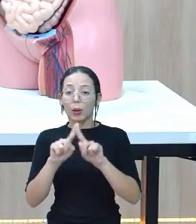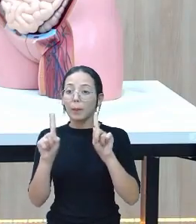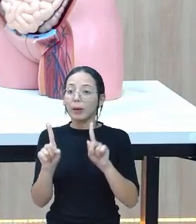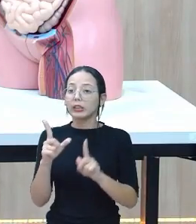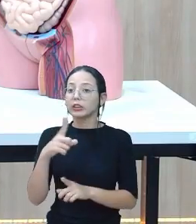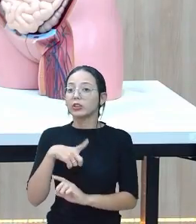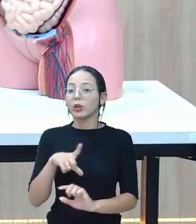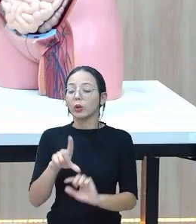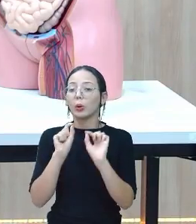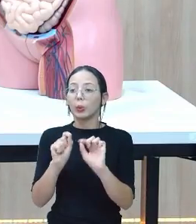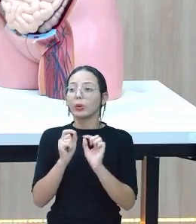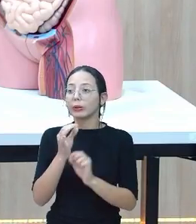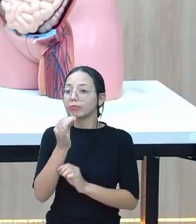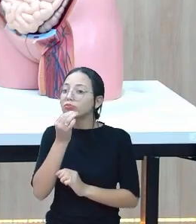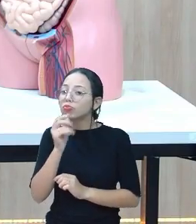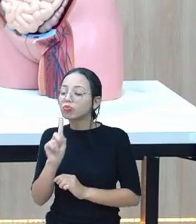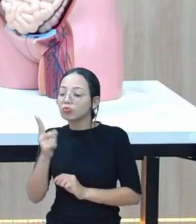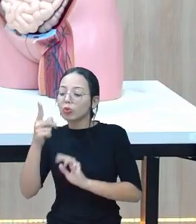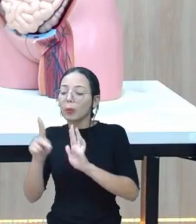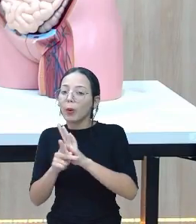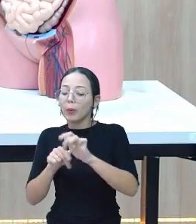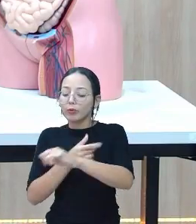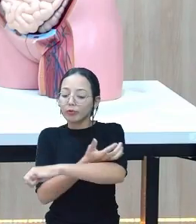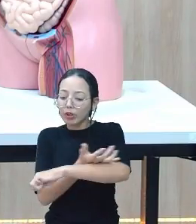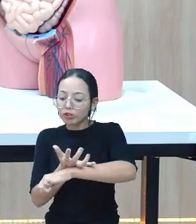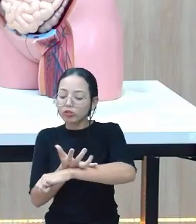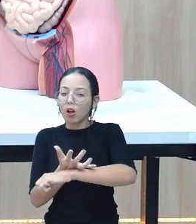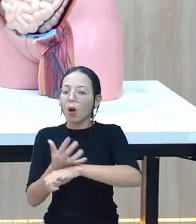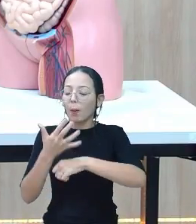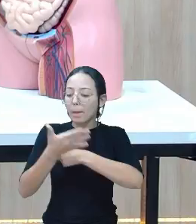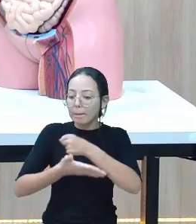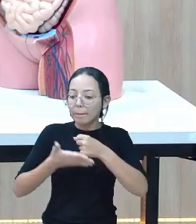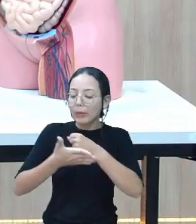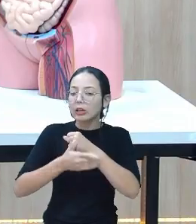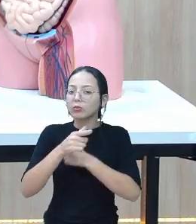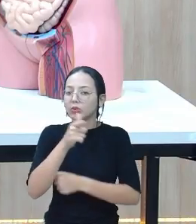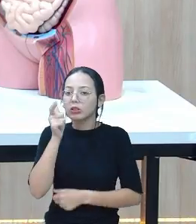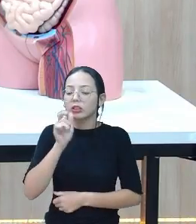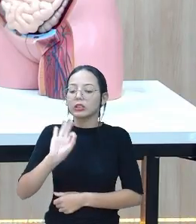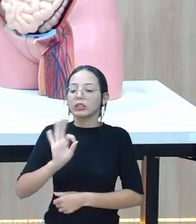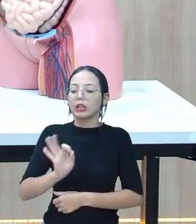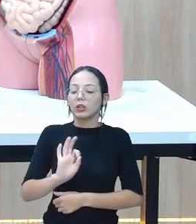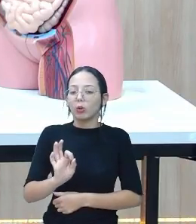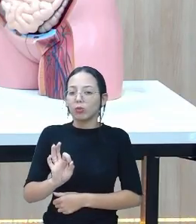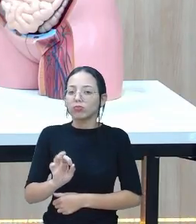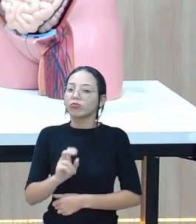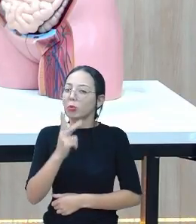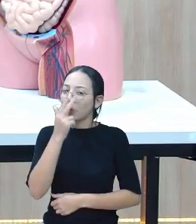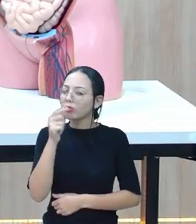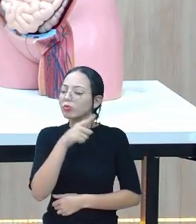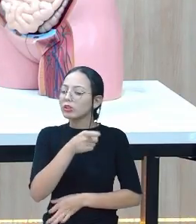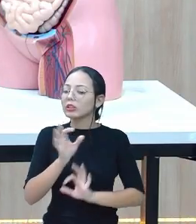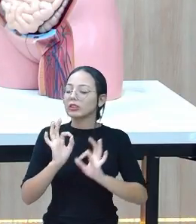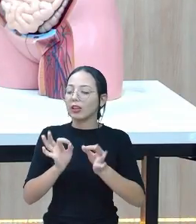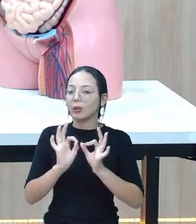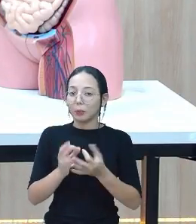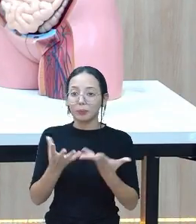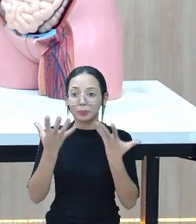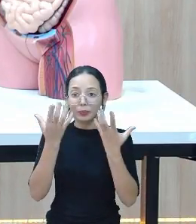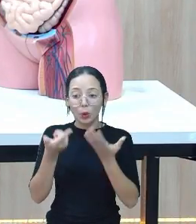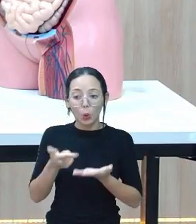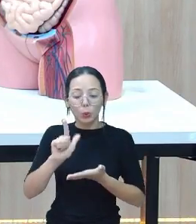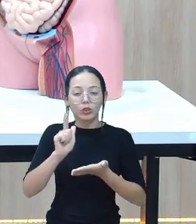tenha colocado um vegetal como a base, você acertou. Eu tenho certeza que você acertou. Vamos a